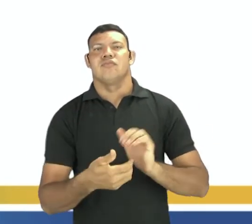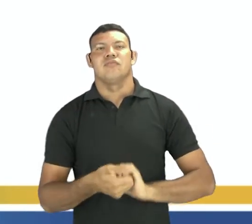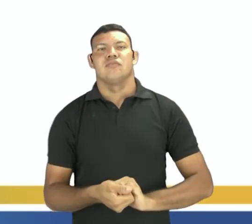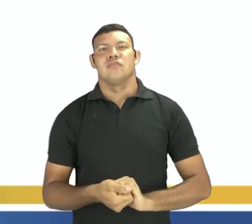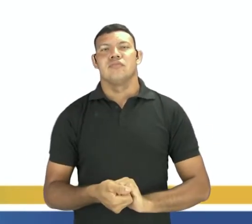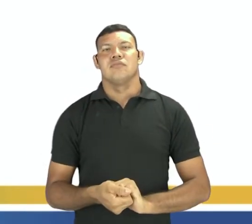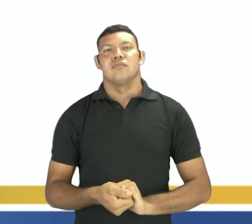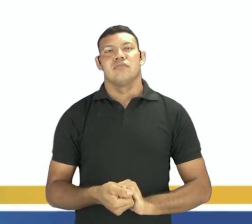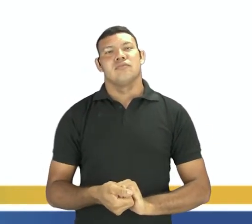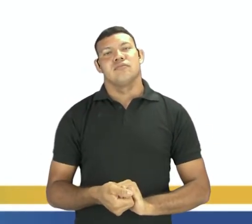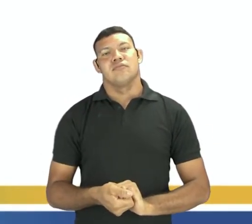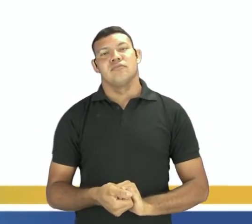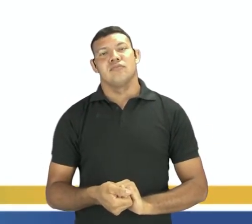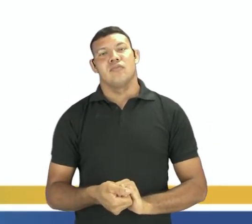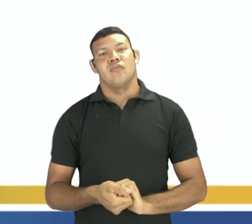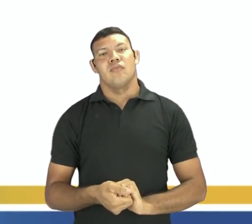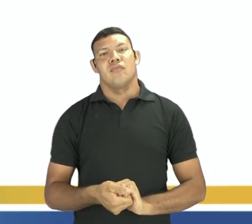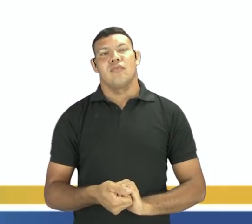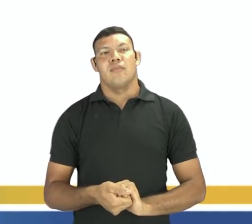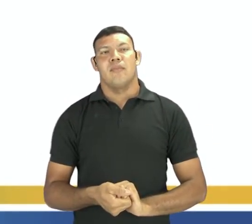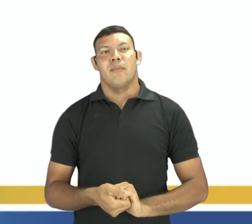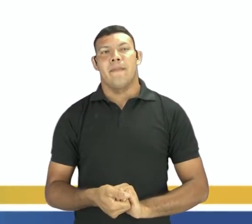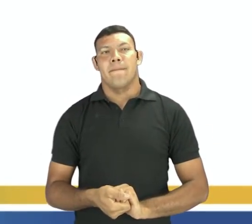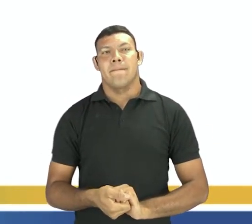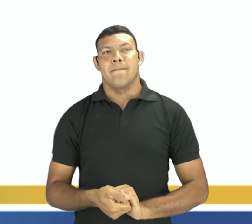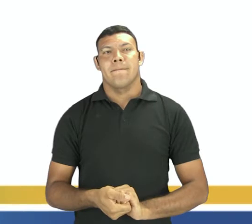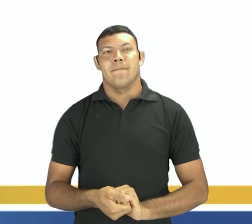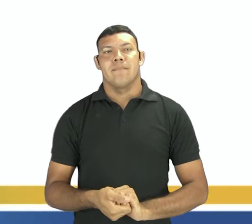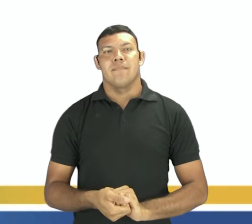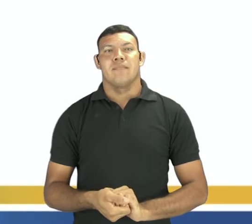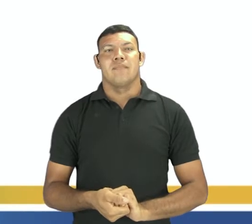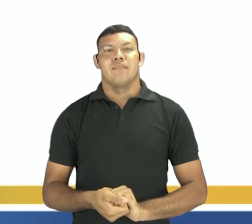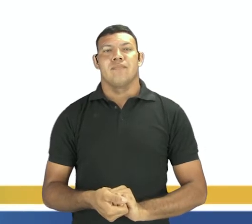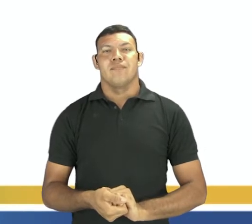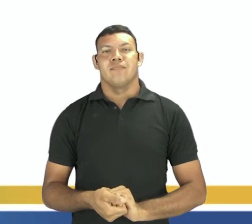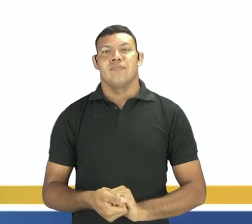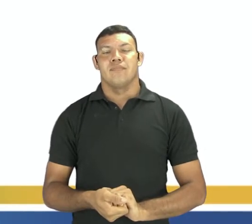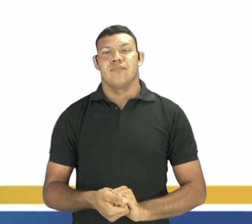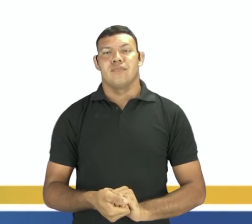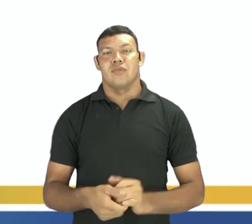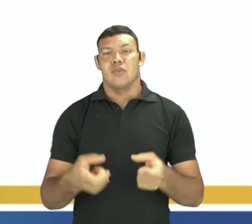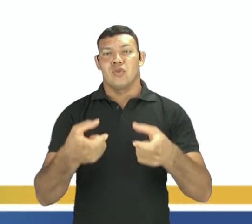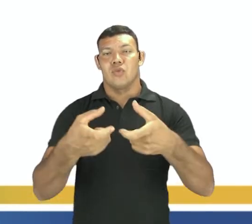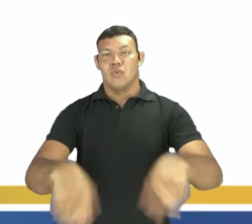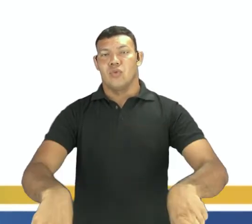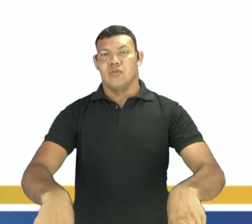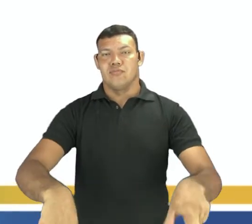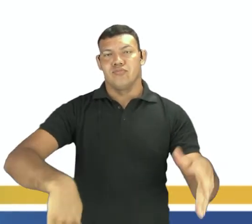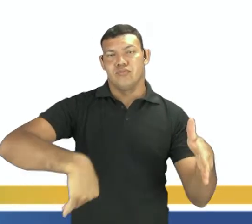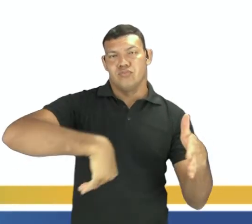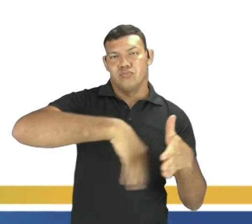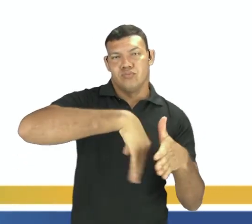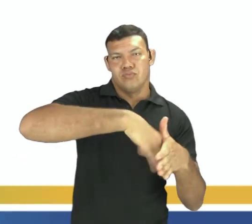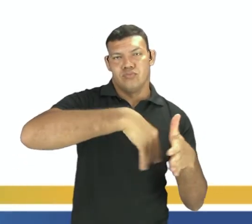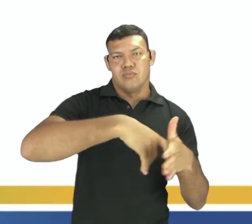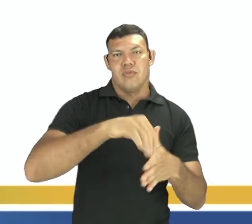Juan. Soccer is being watched. Futebol está sendo assistido. Tudo bem?